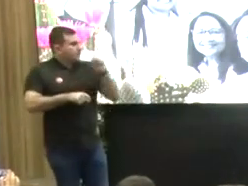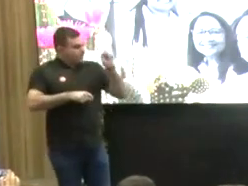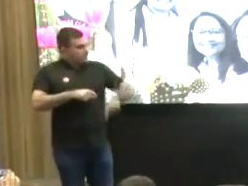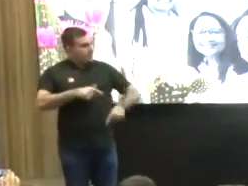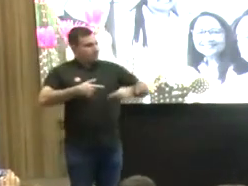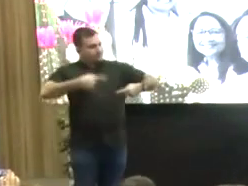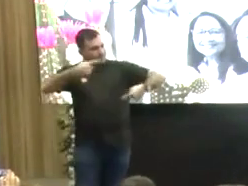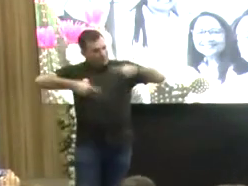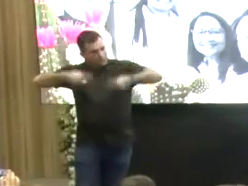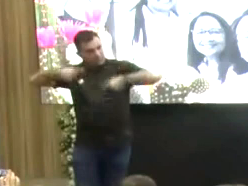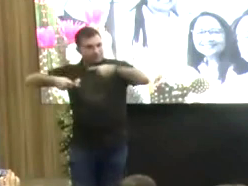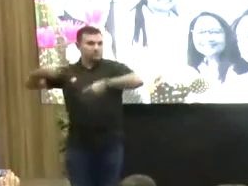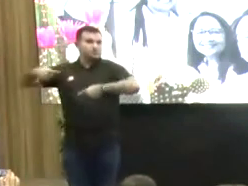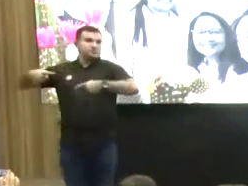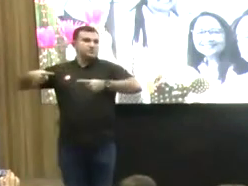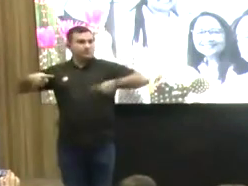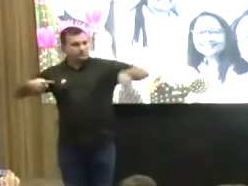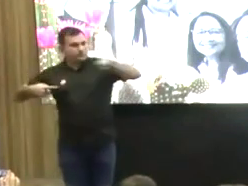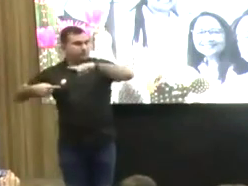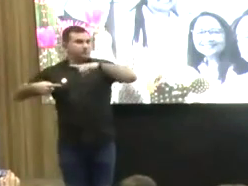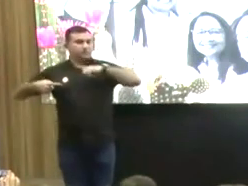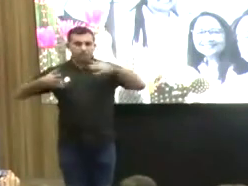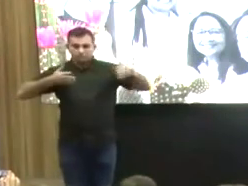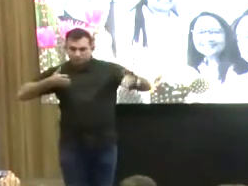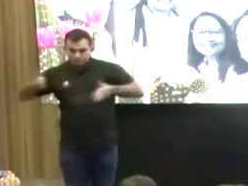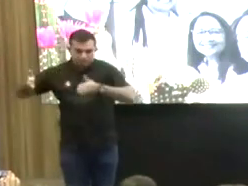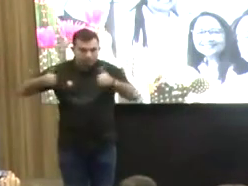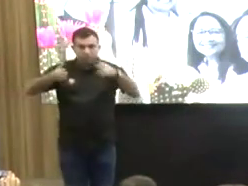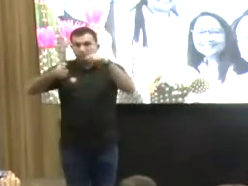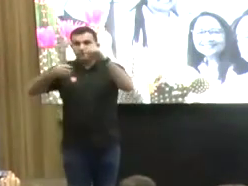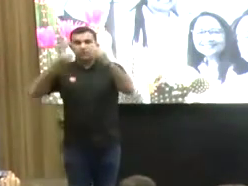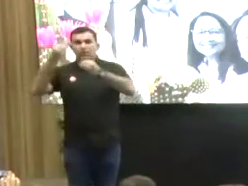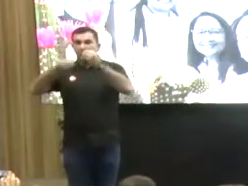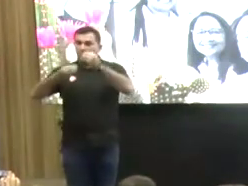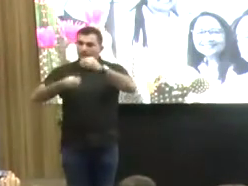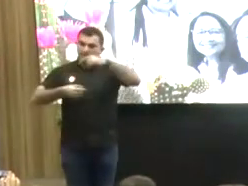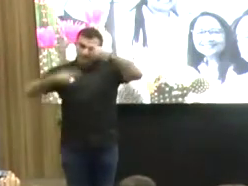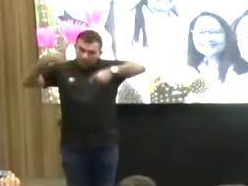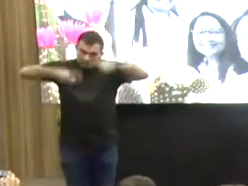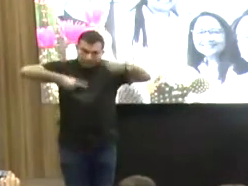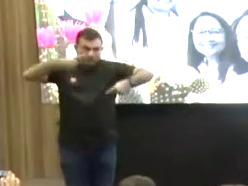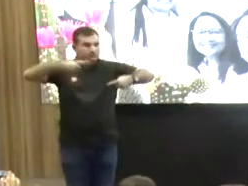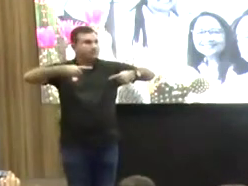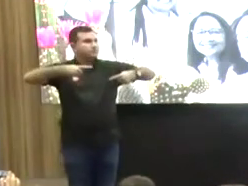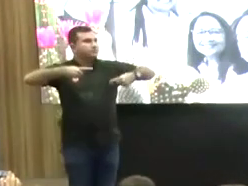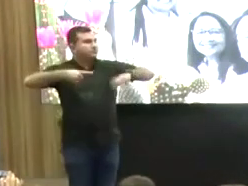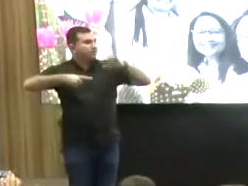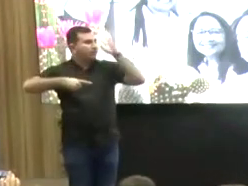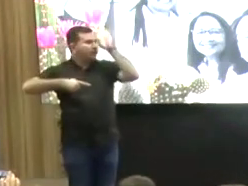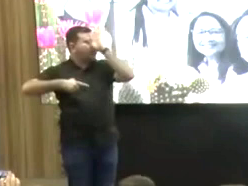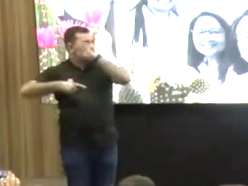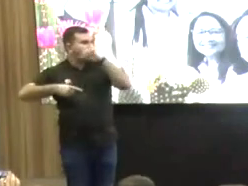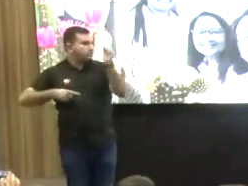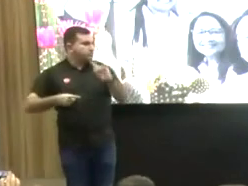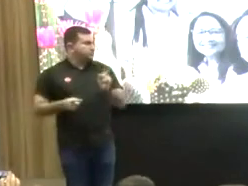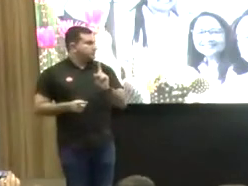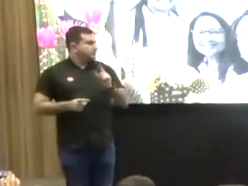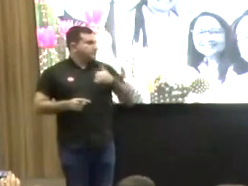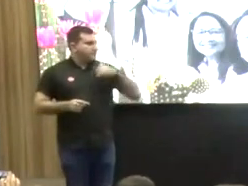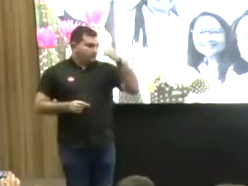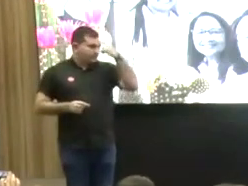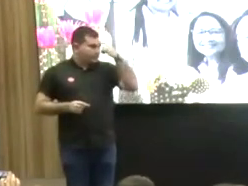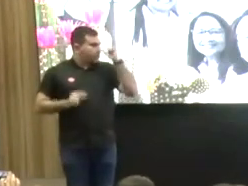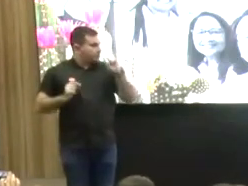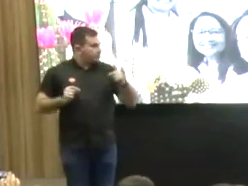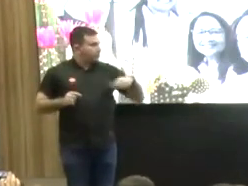política. E que nós estamos com outra política. E que a gente não pode se iludir. Por isso que eu penso que a gente